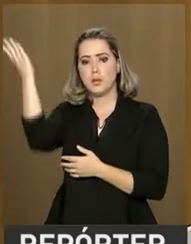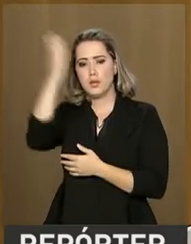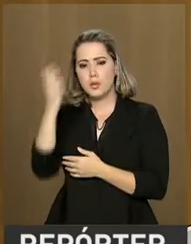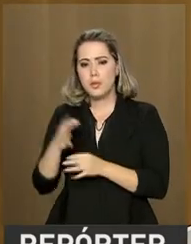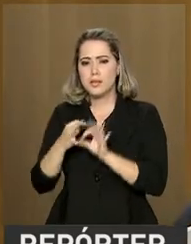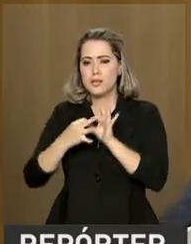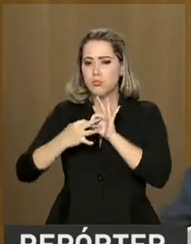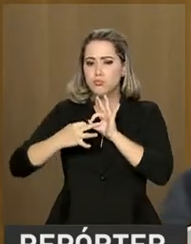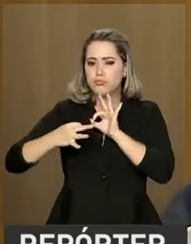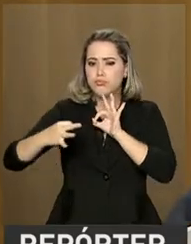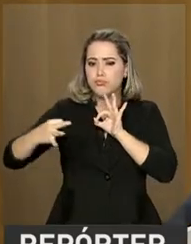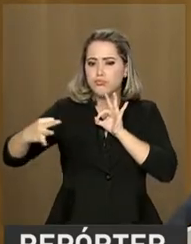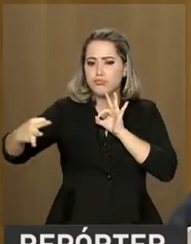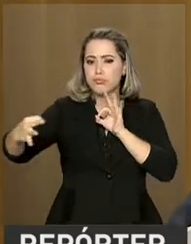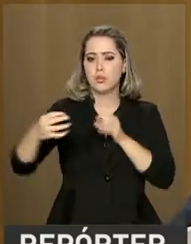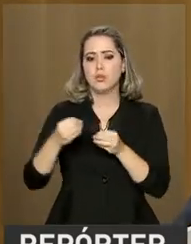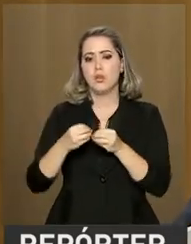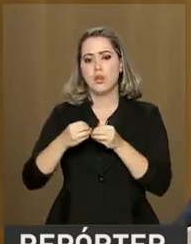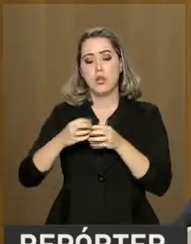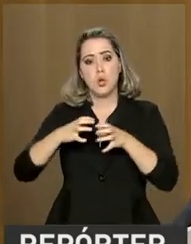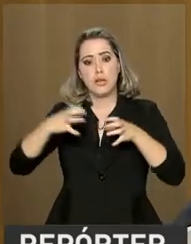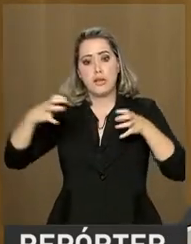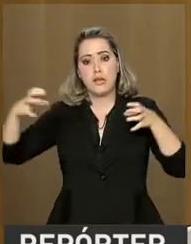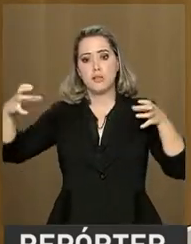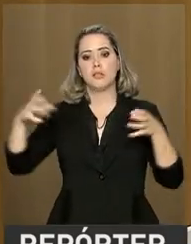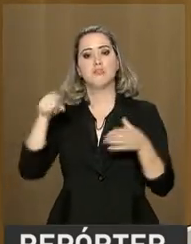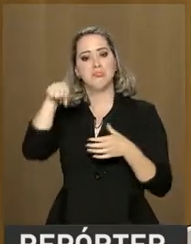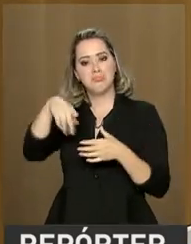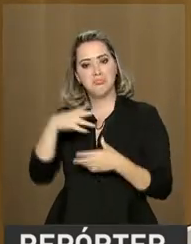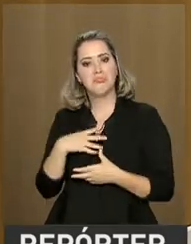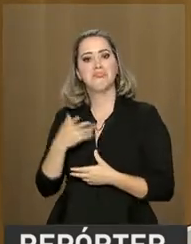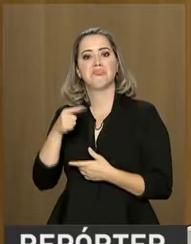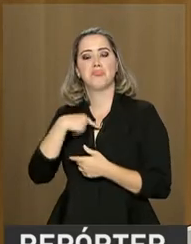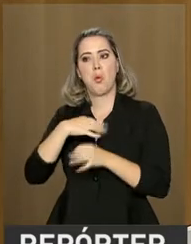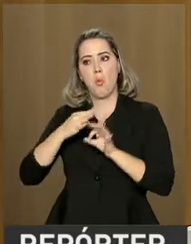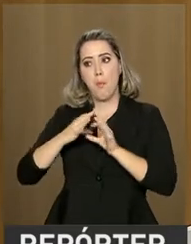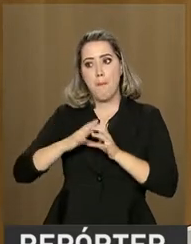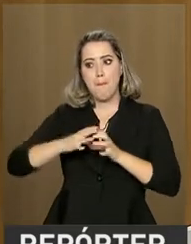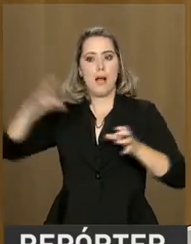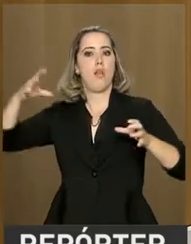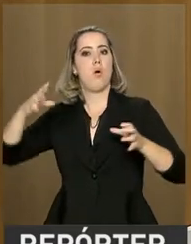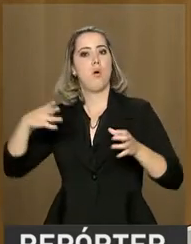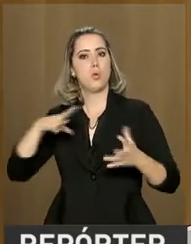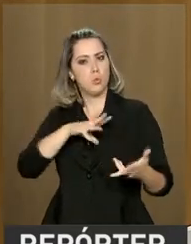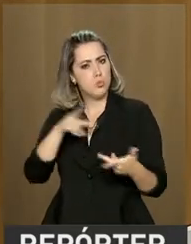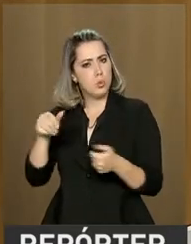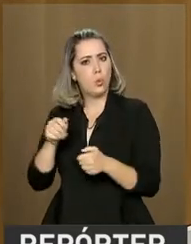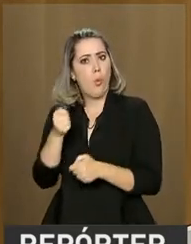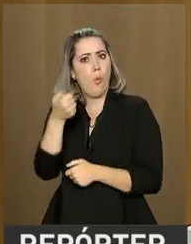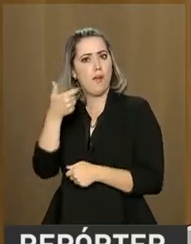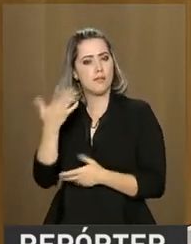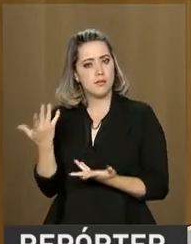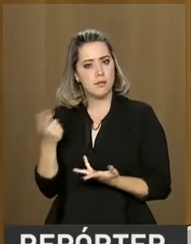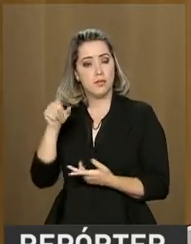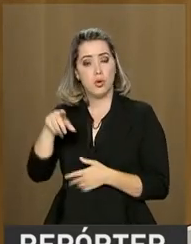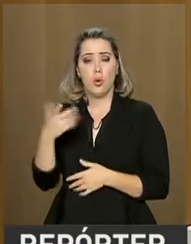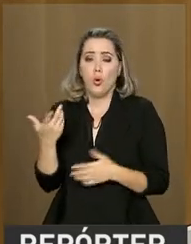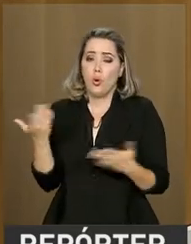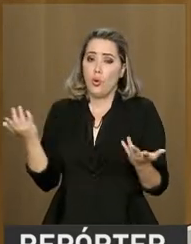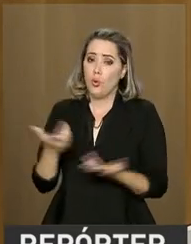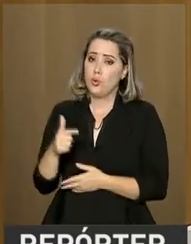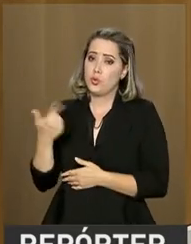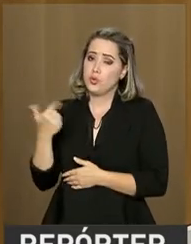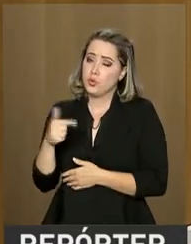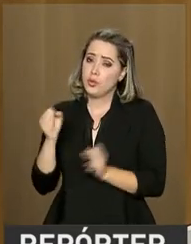dimensão continental um dos maiores países em área territorial do mundo ele não tem ainda hoje condições de